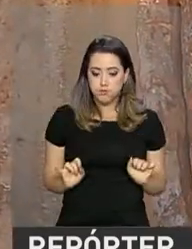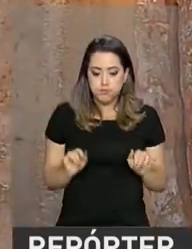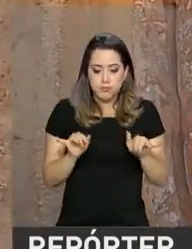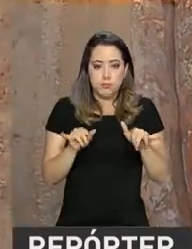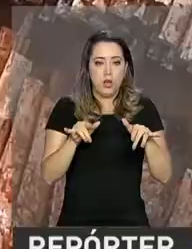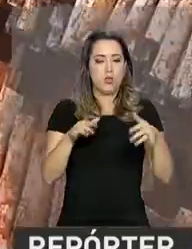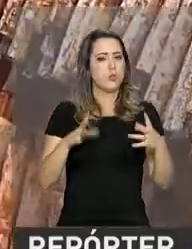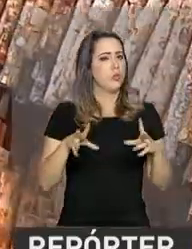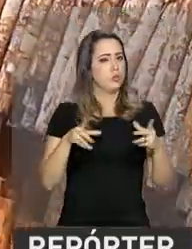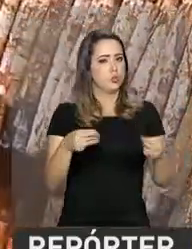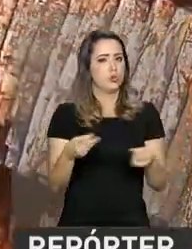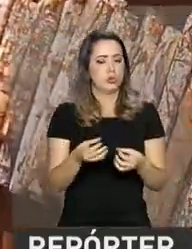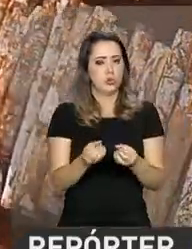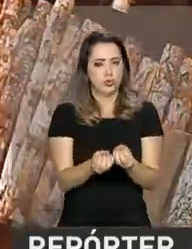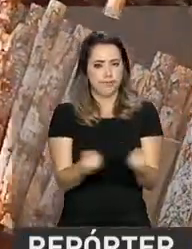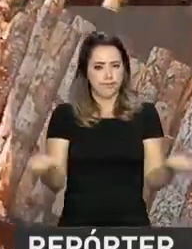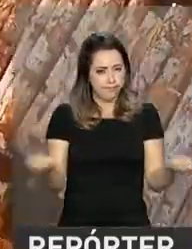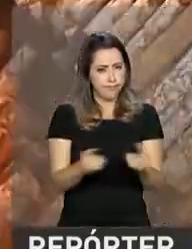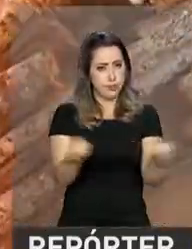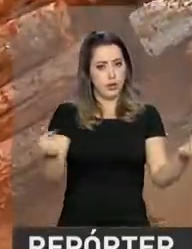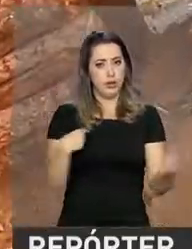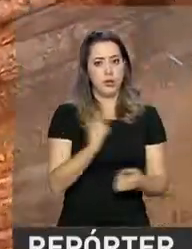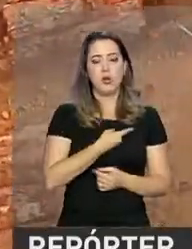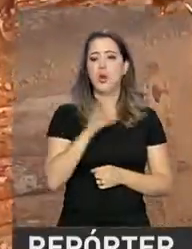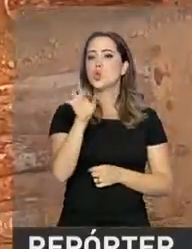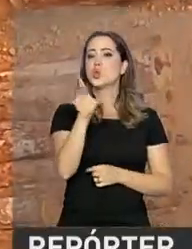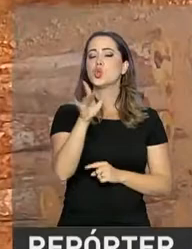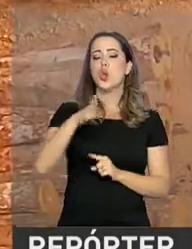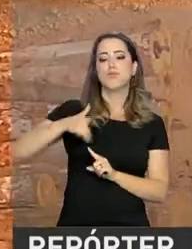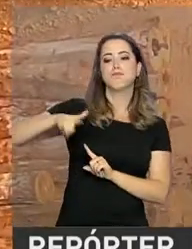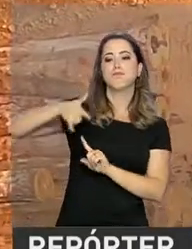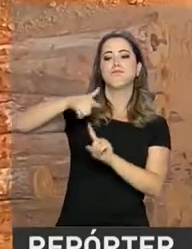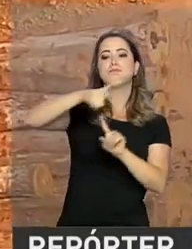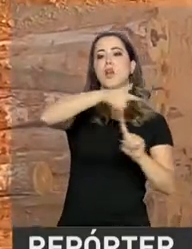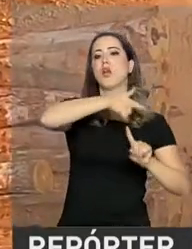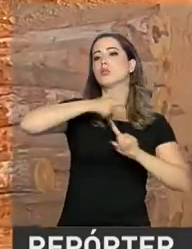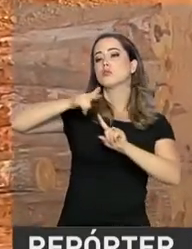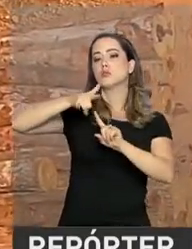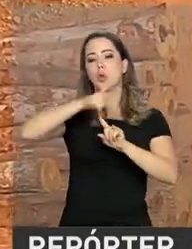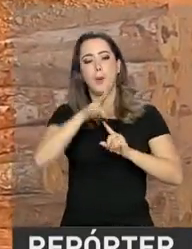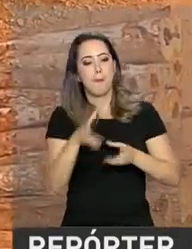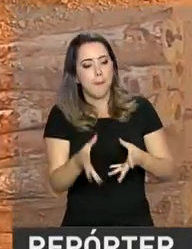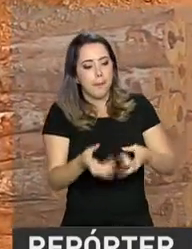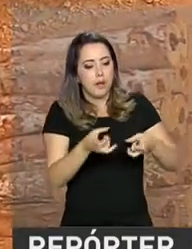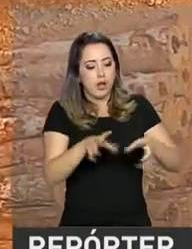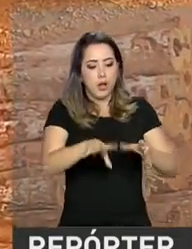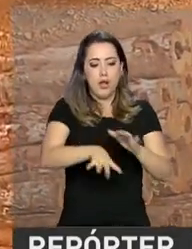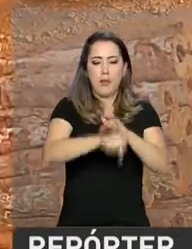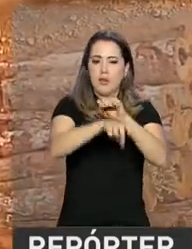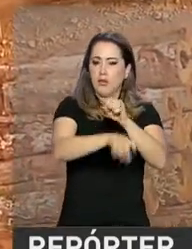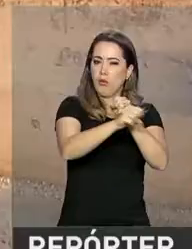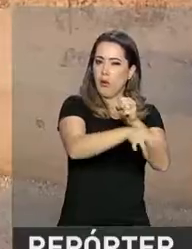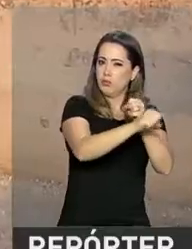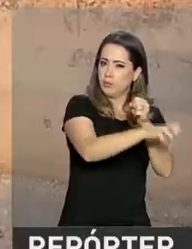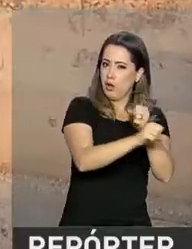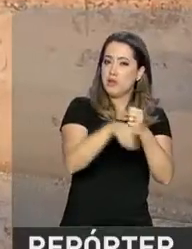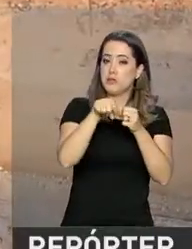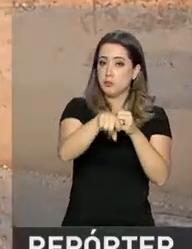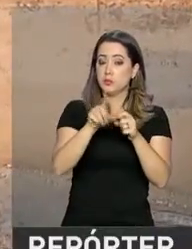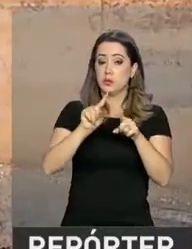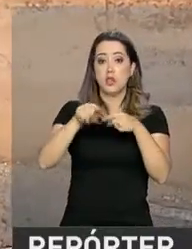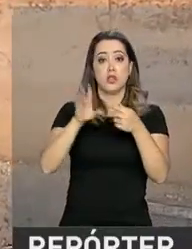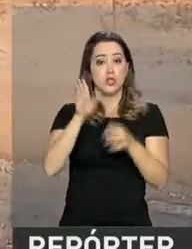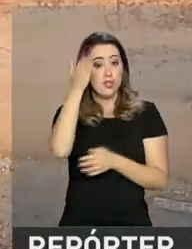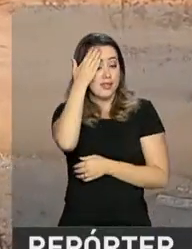sobrevoo de 16 minutos mais duas horas de processamento e chegamos ao volume naquele pátio